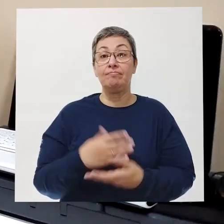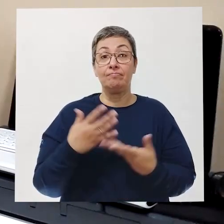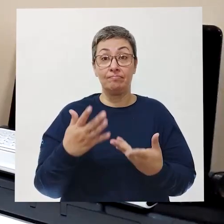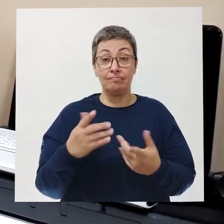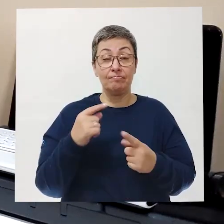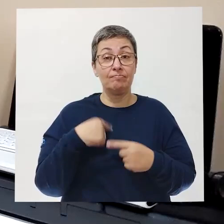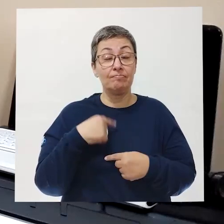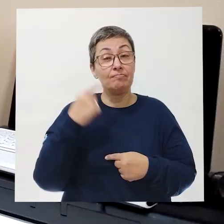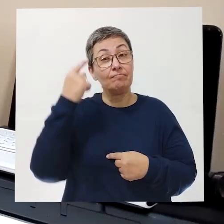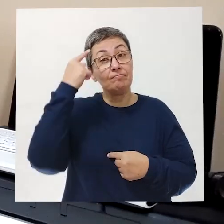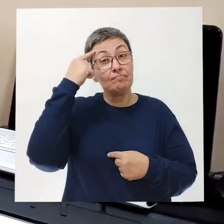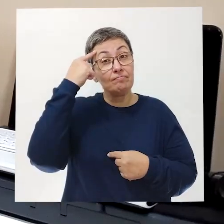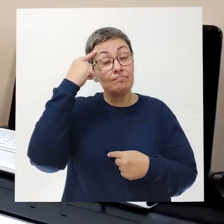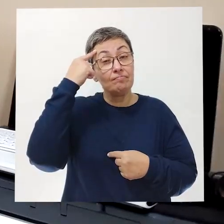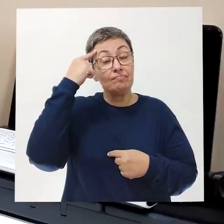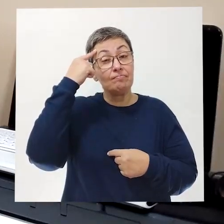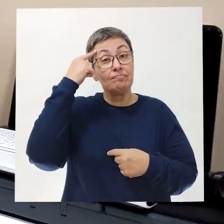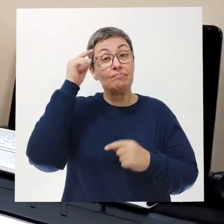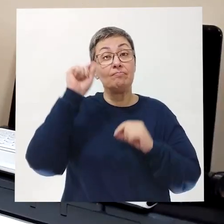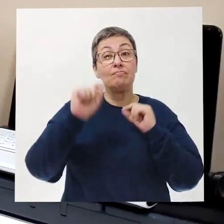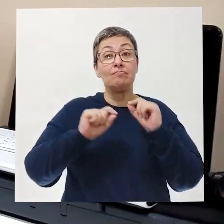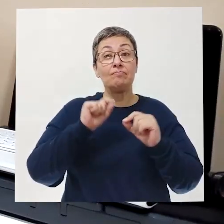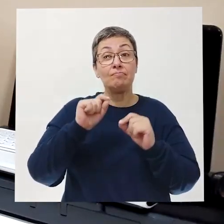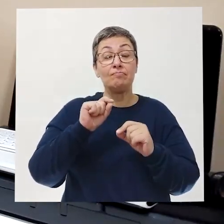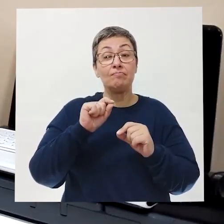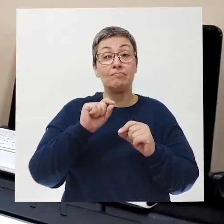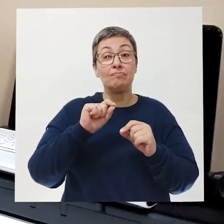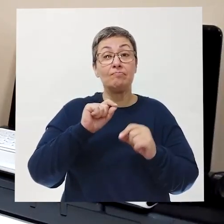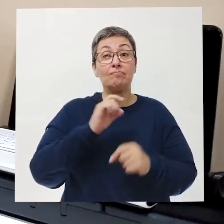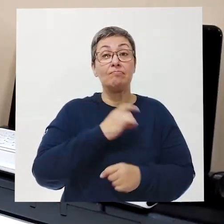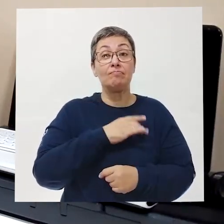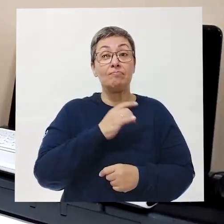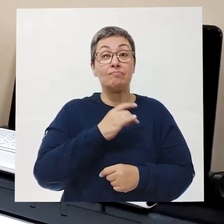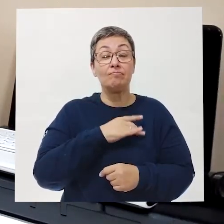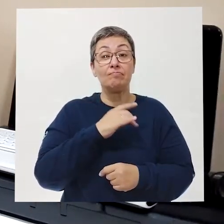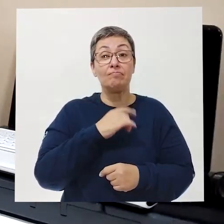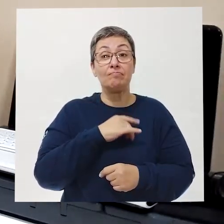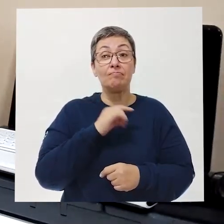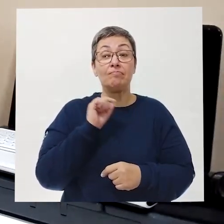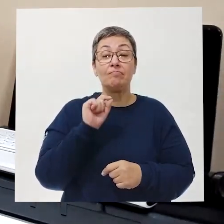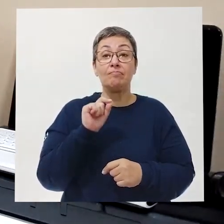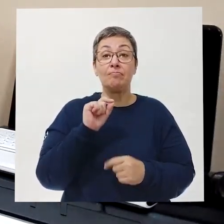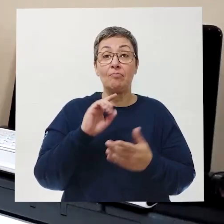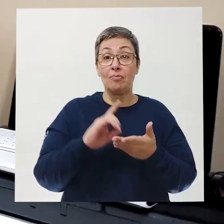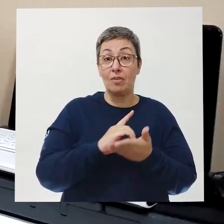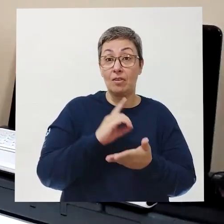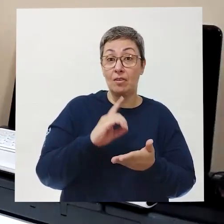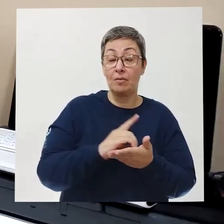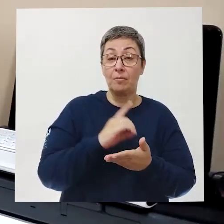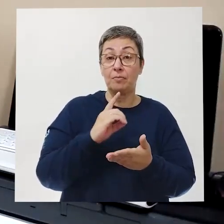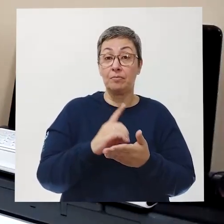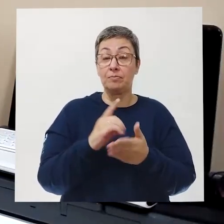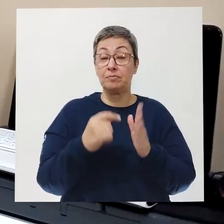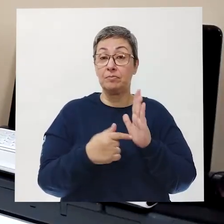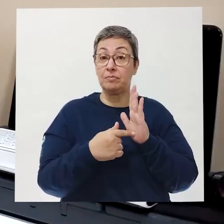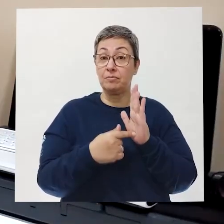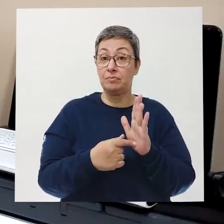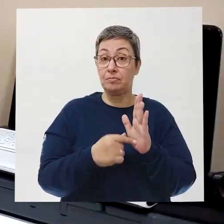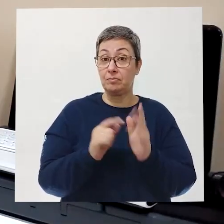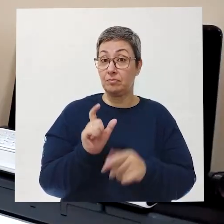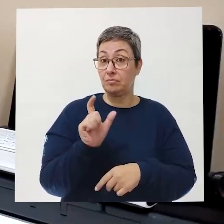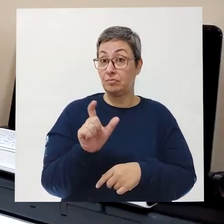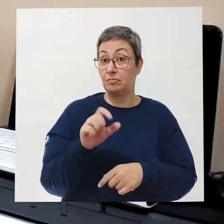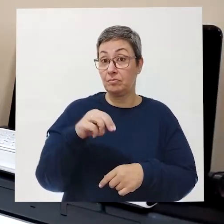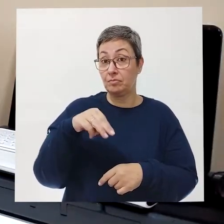Você já parou para pensar o que é o medo? Os dicionários indicam que a palavra